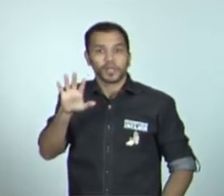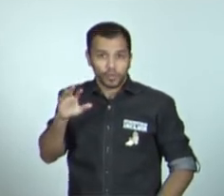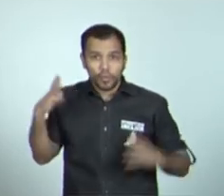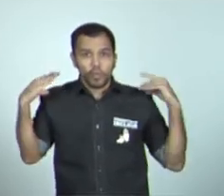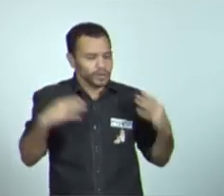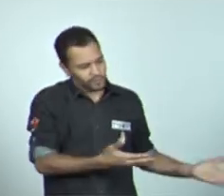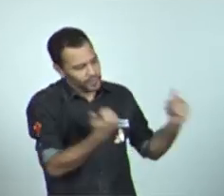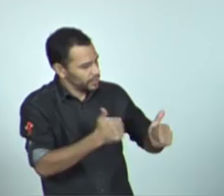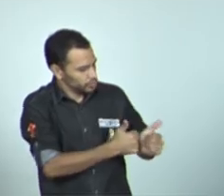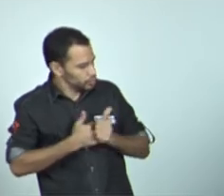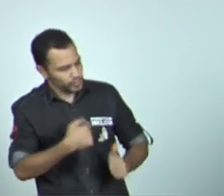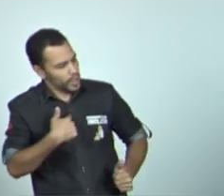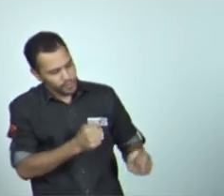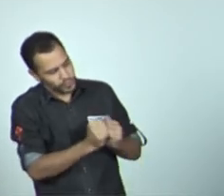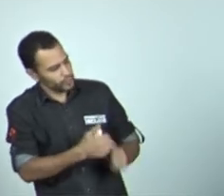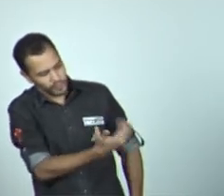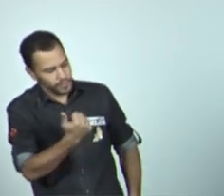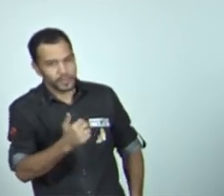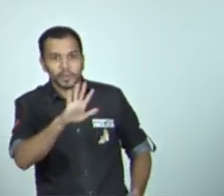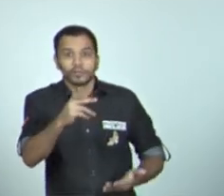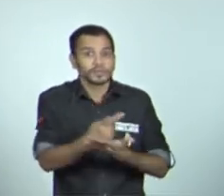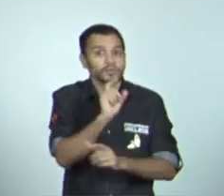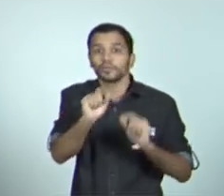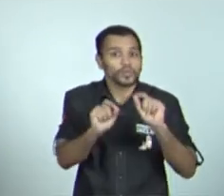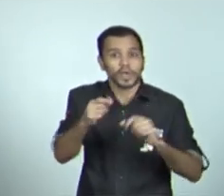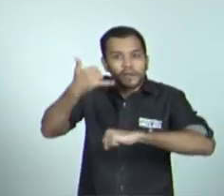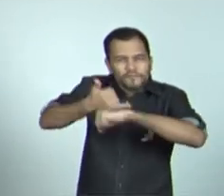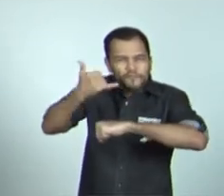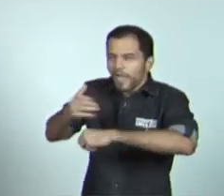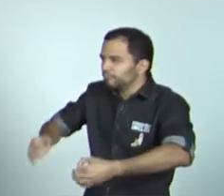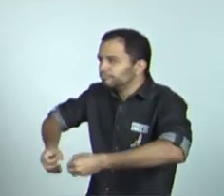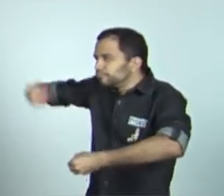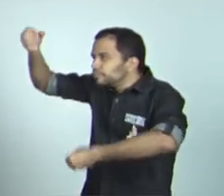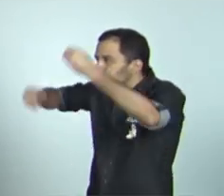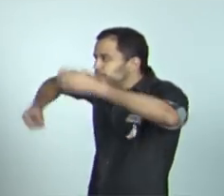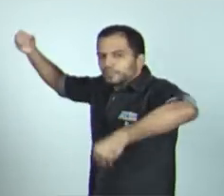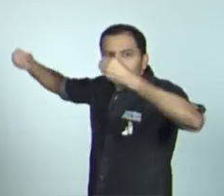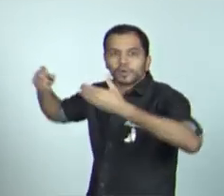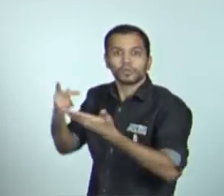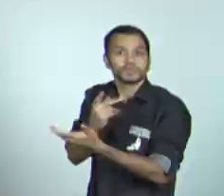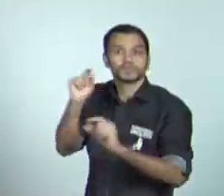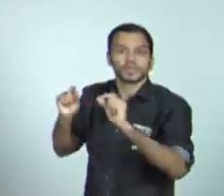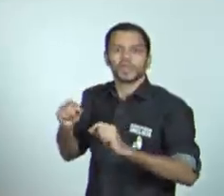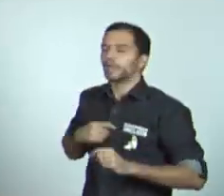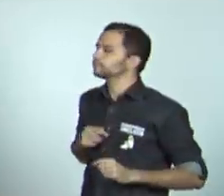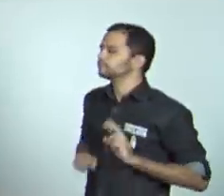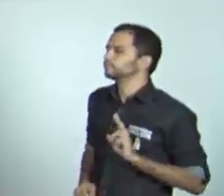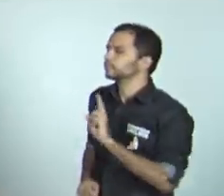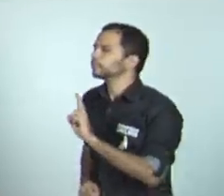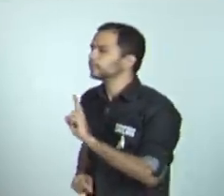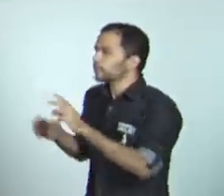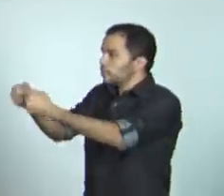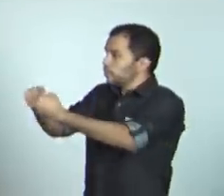frente para o portão de ferro pesado o portão se abre como se fosse um portão de shopping